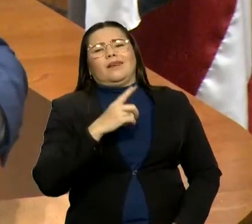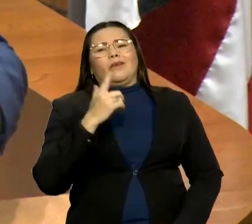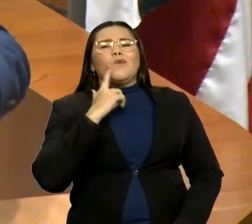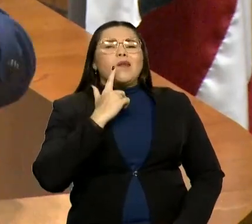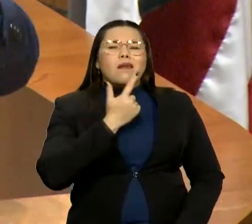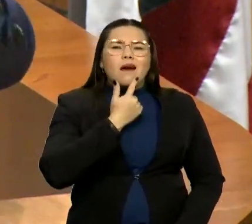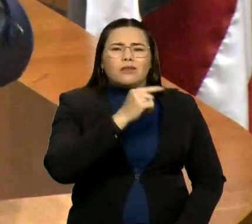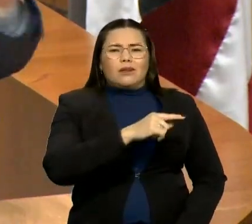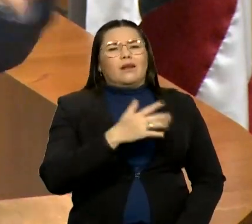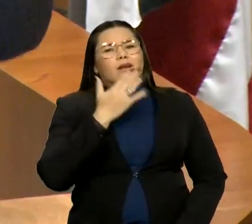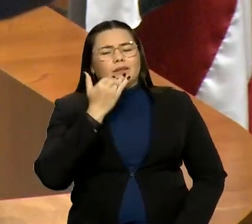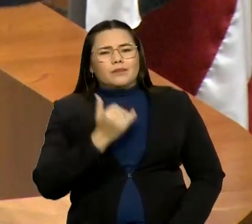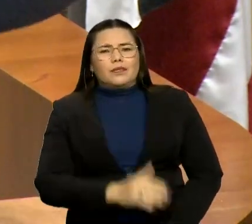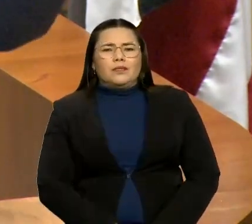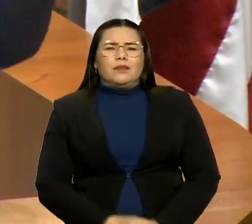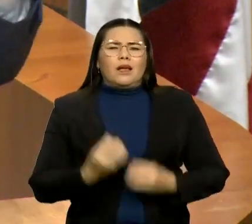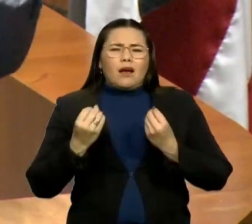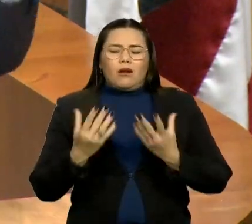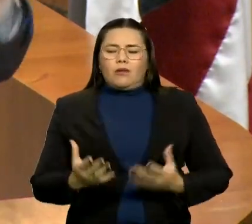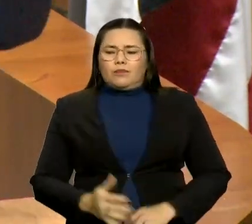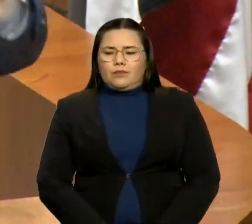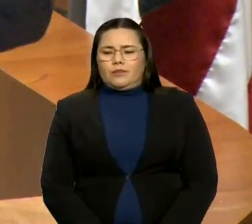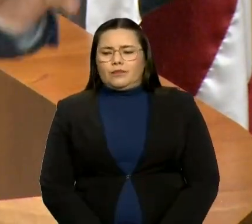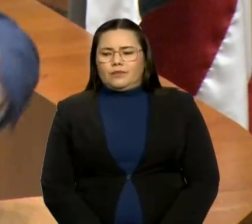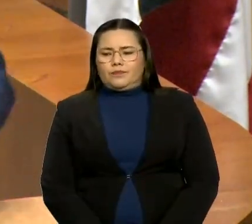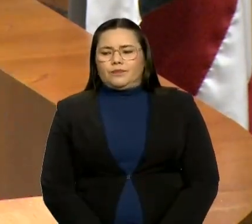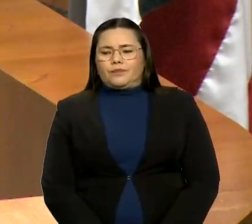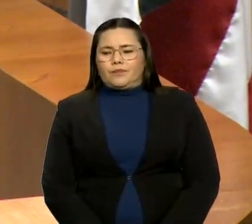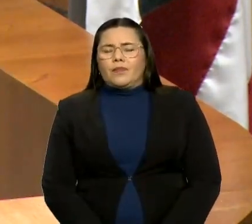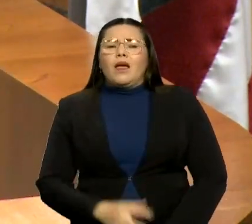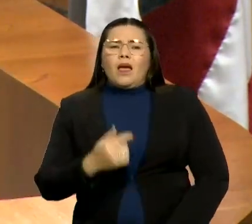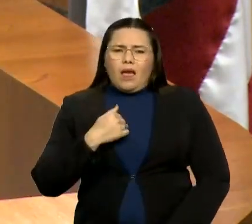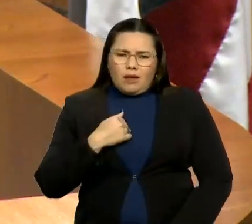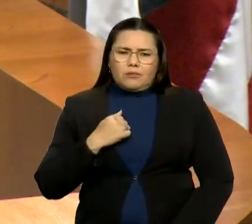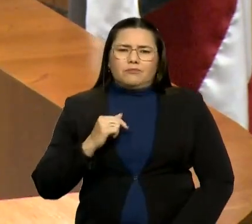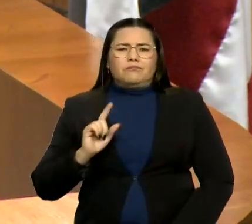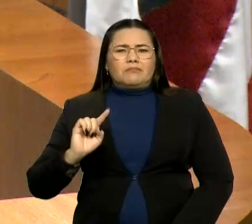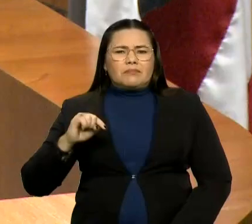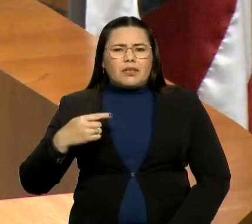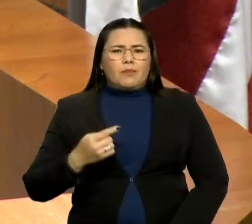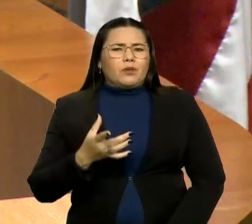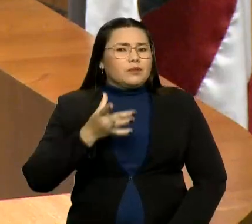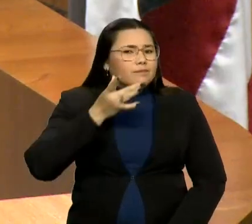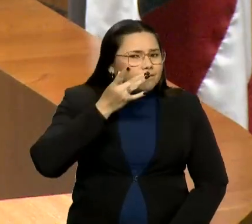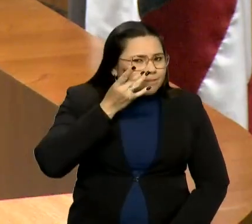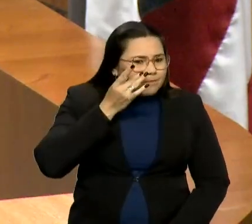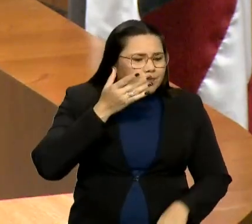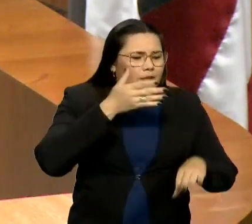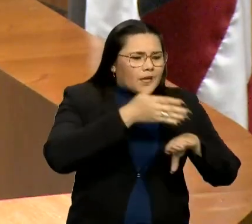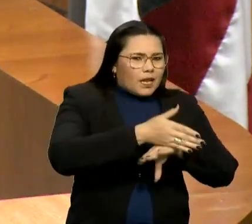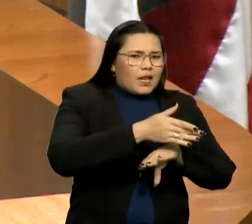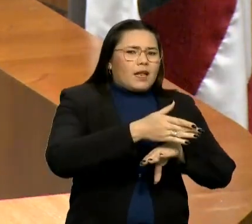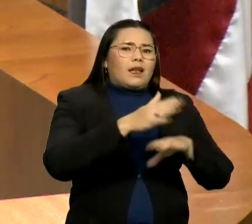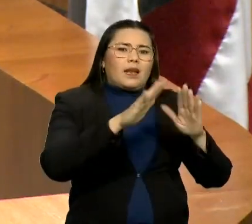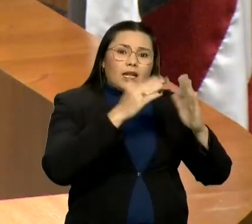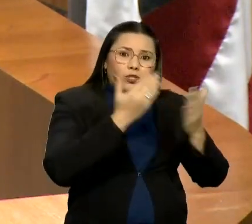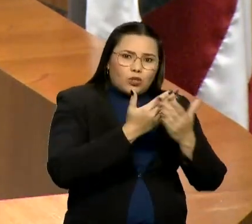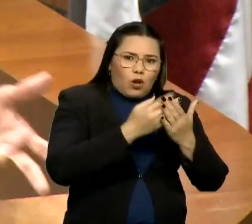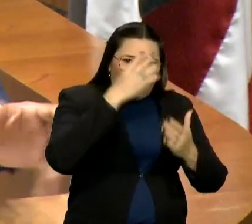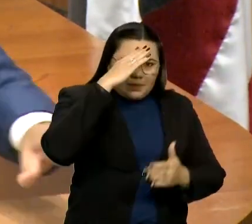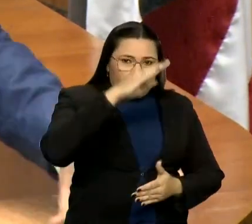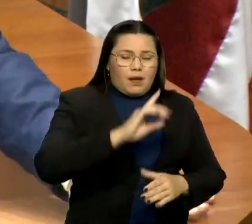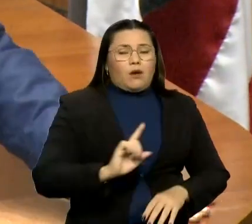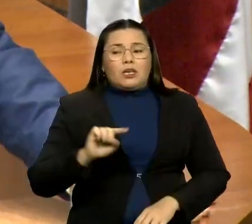algumas escolas, fazer a visita em loco, levantar os problemas para apresentar à prefeitura para que ela possa corrigir. Se